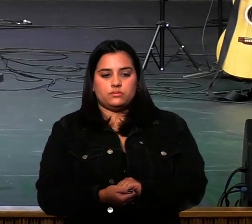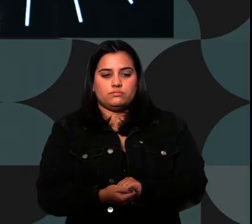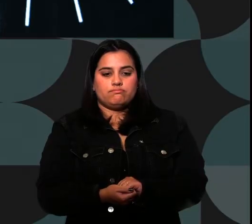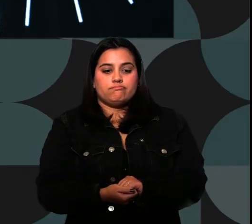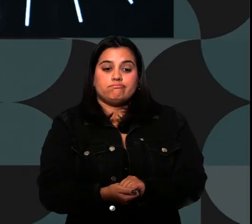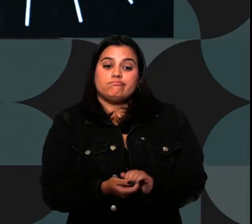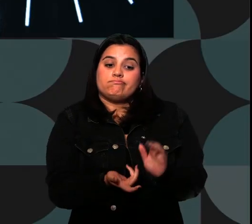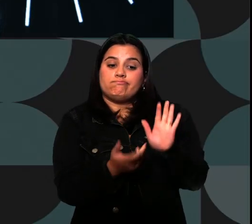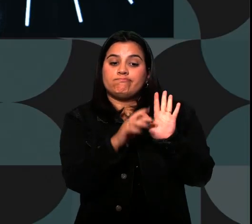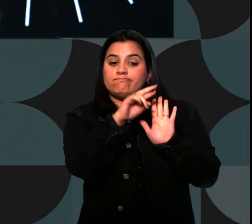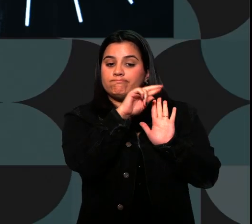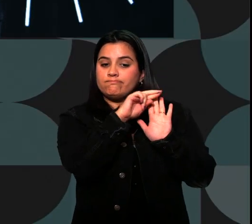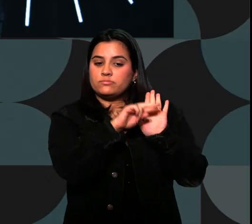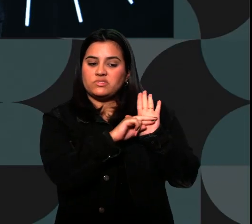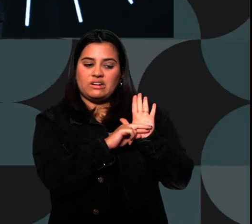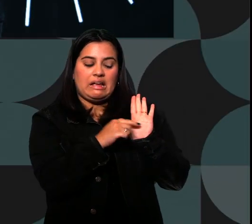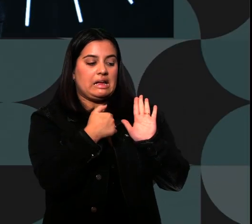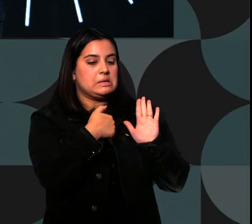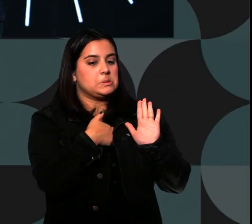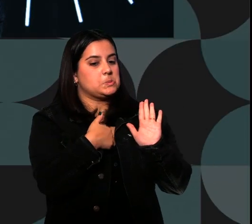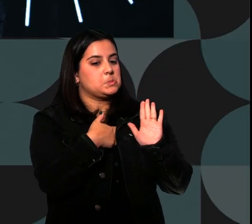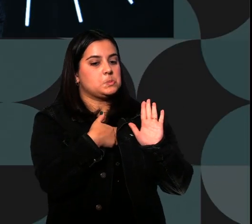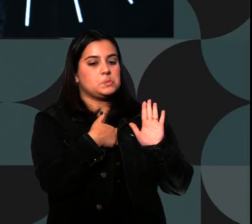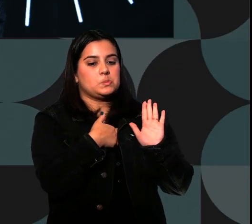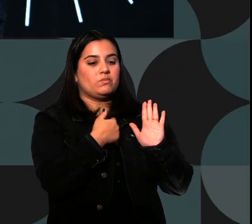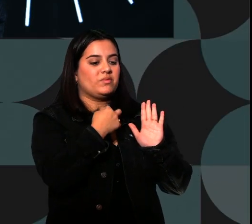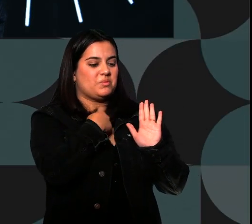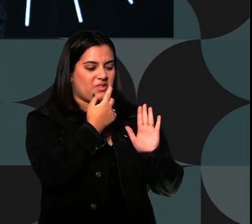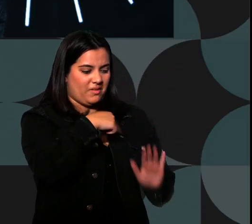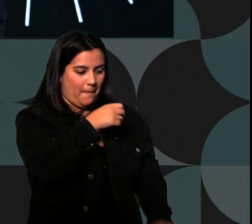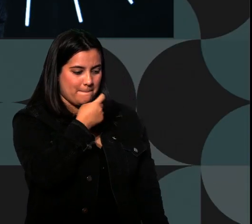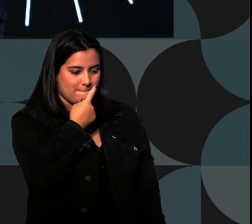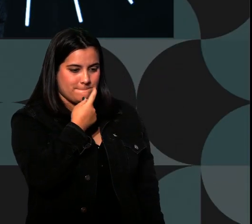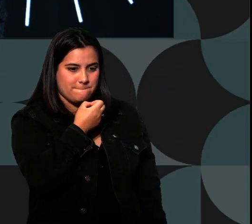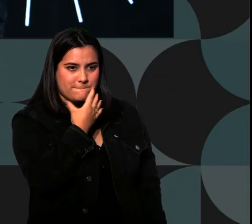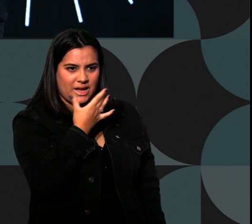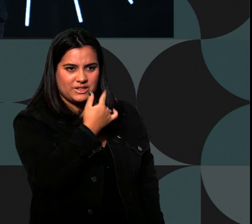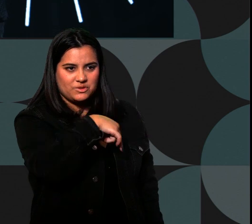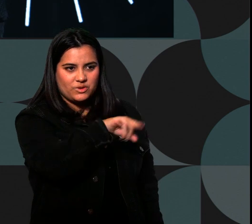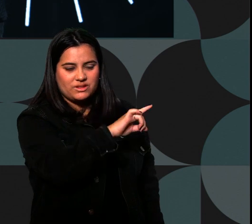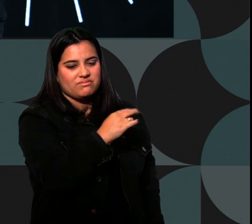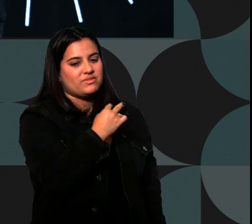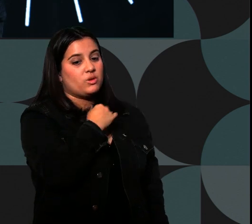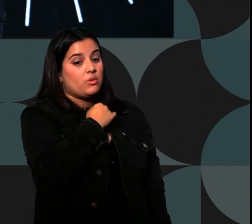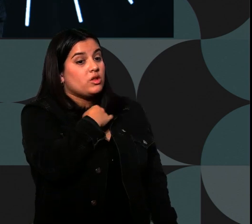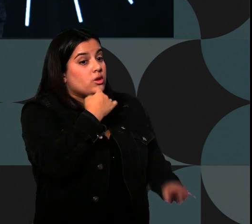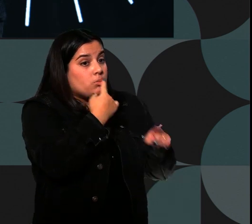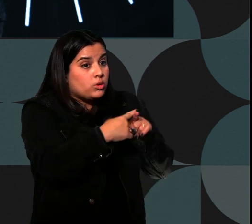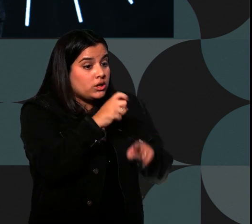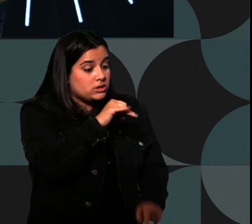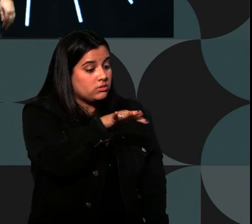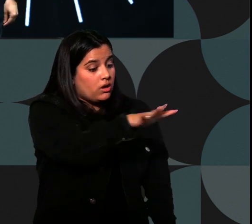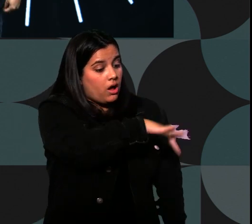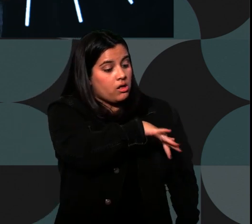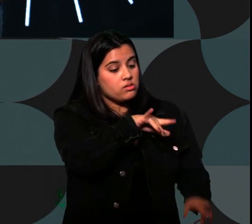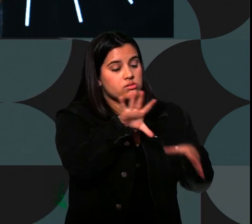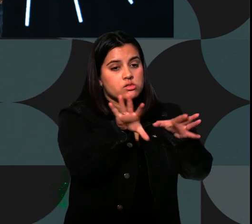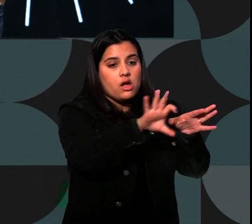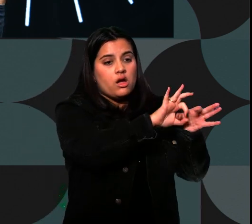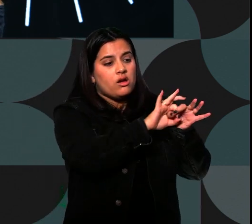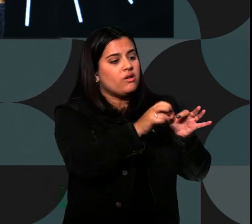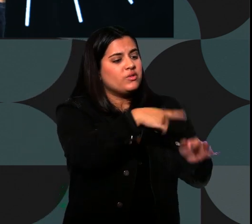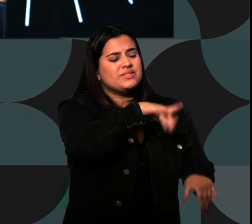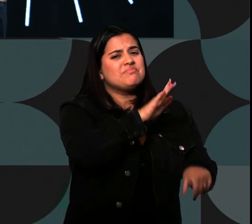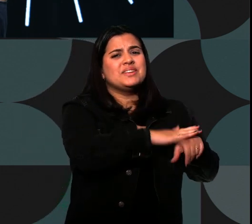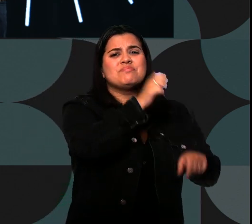Nas instruções a seguir, porém, não posso elogiá-los, pois, quando vocês se reúnem, fazem mais mal do que